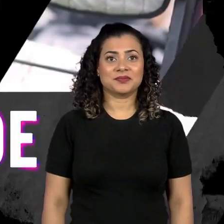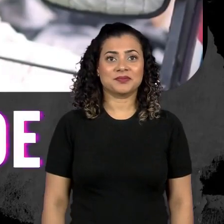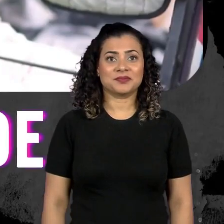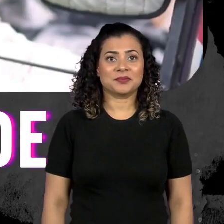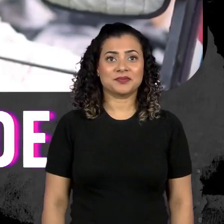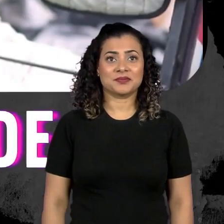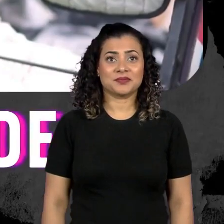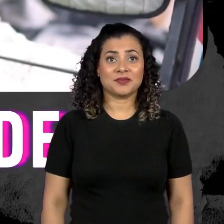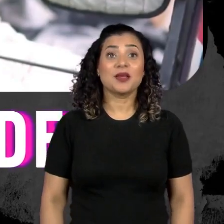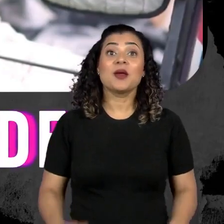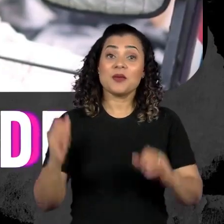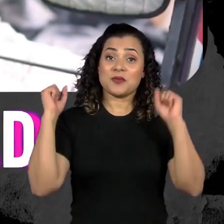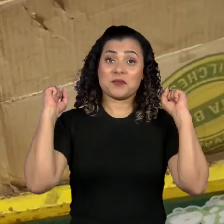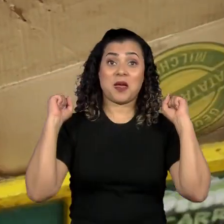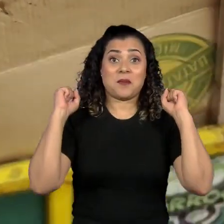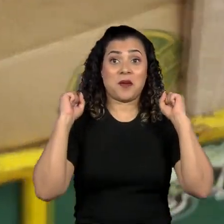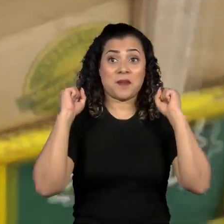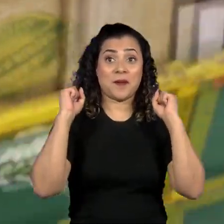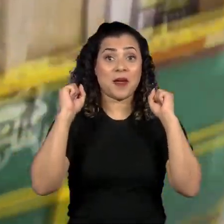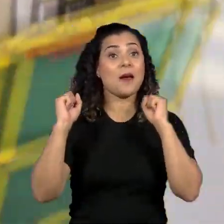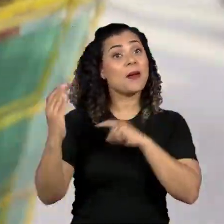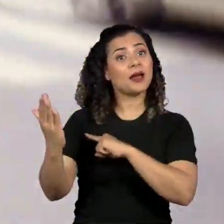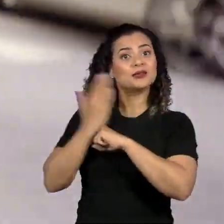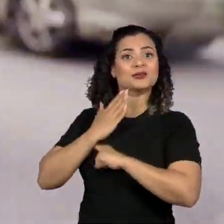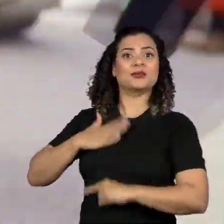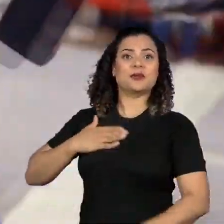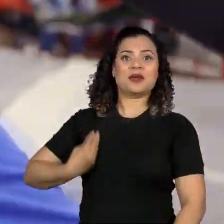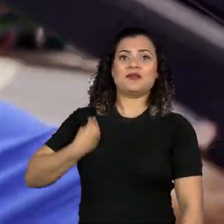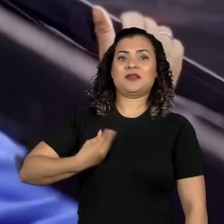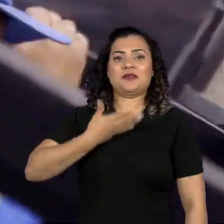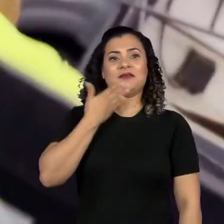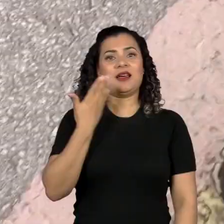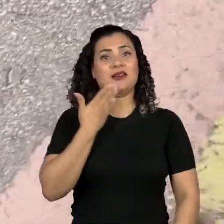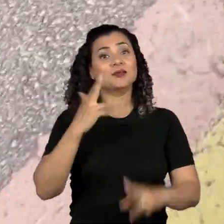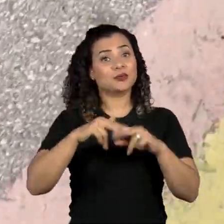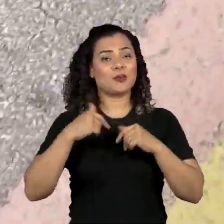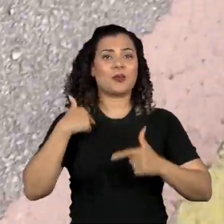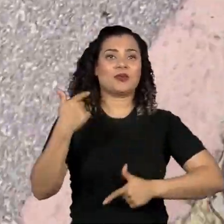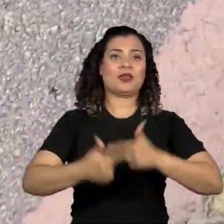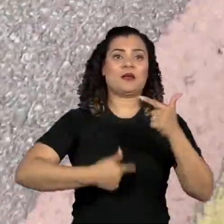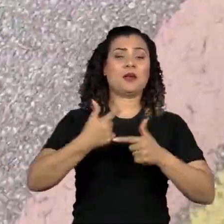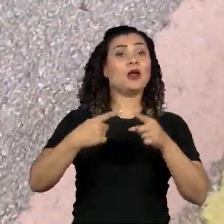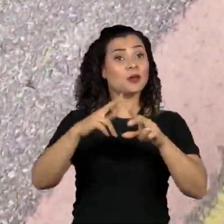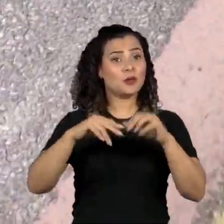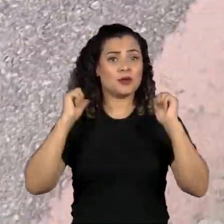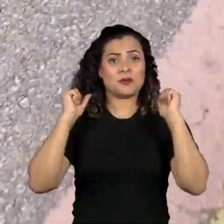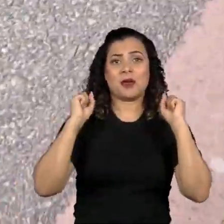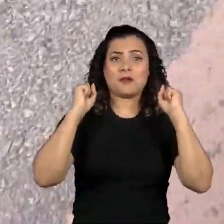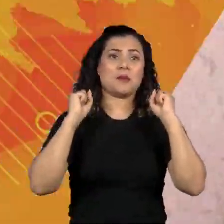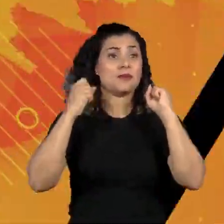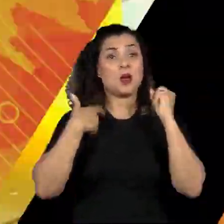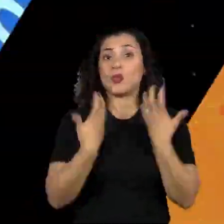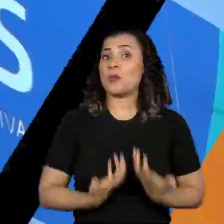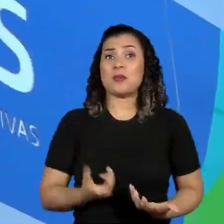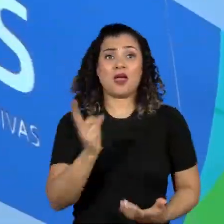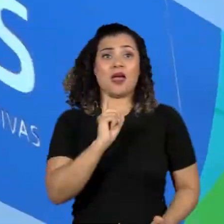Essa carroça, depois que veio para a minha vida, ela facilitou demais a minha vida, principalmente no meu trabalho. Hoje eu subo subida, que eu não me